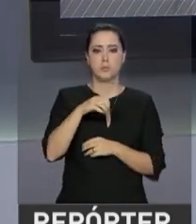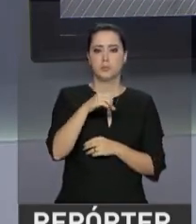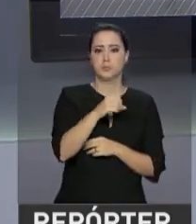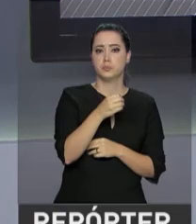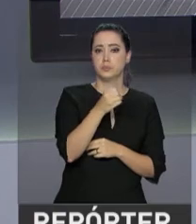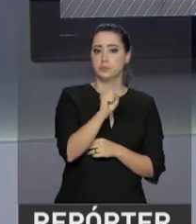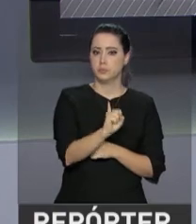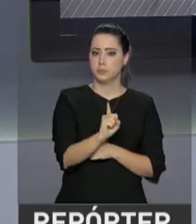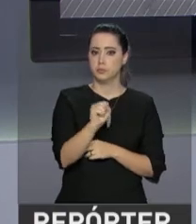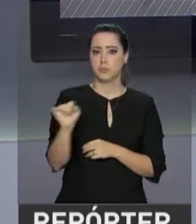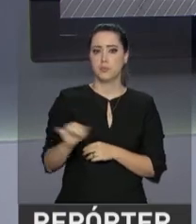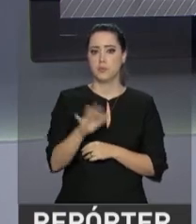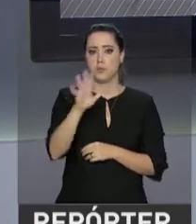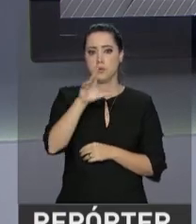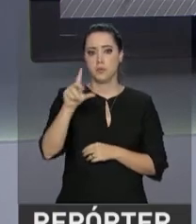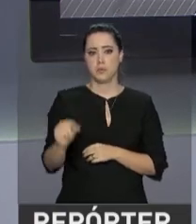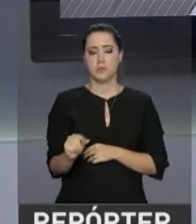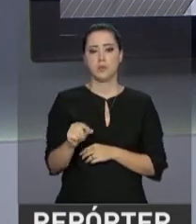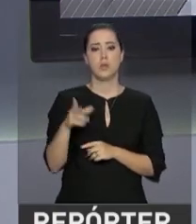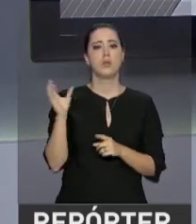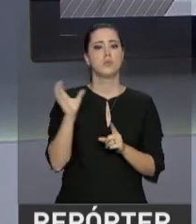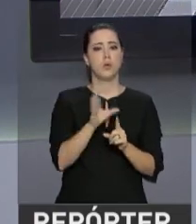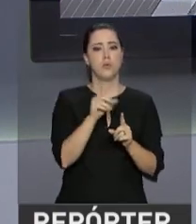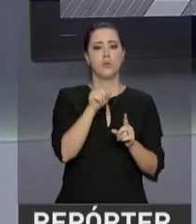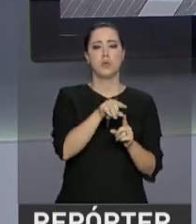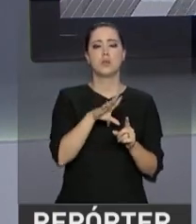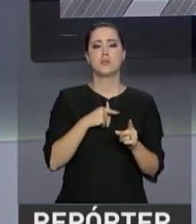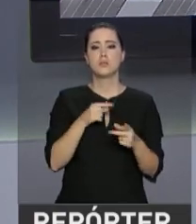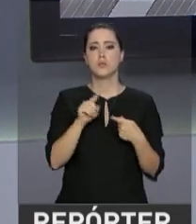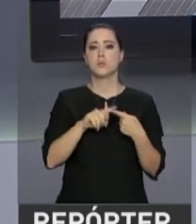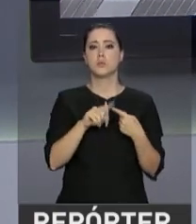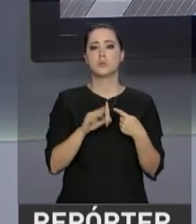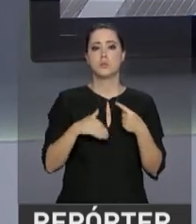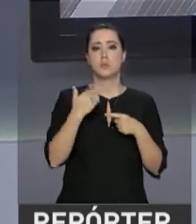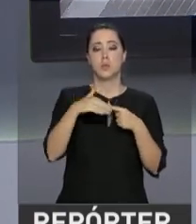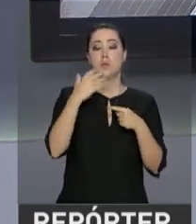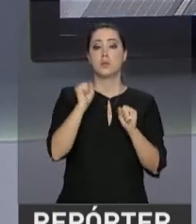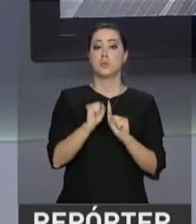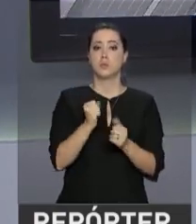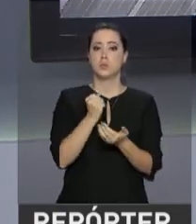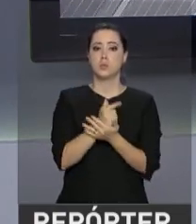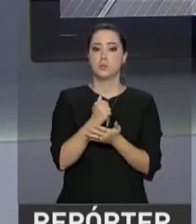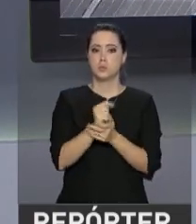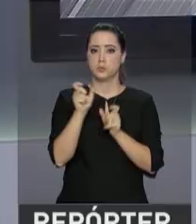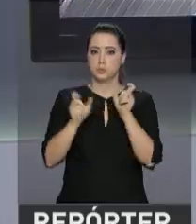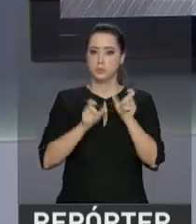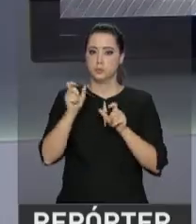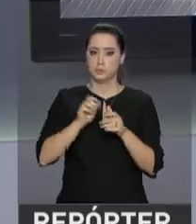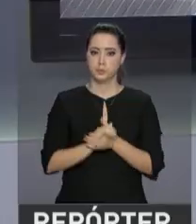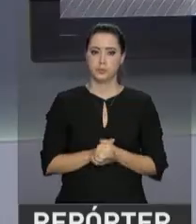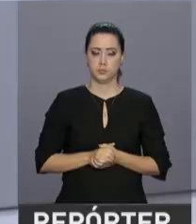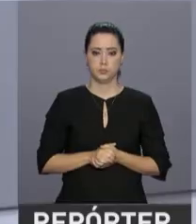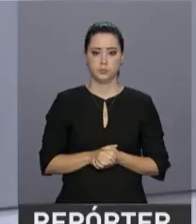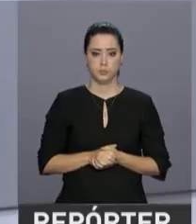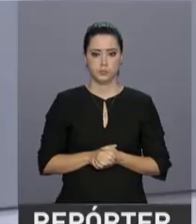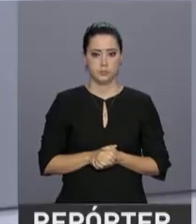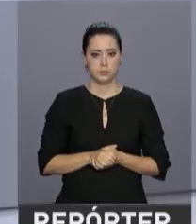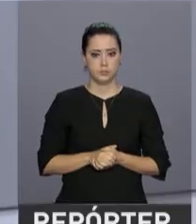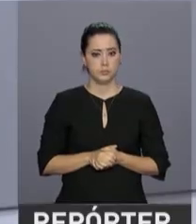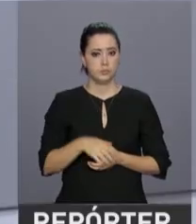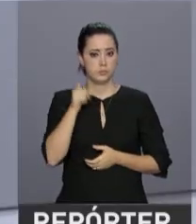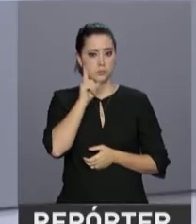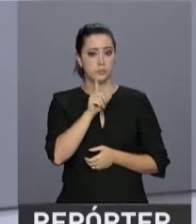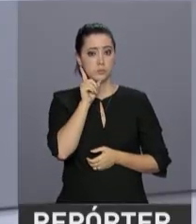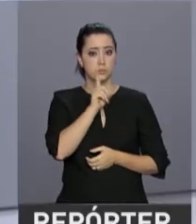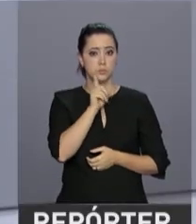1998 a inflação baixa tem vários efeitos entre eles o aumento do poder de compra dos consumidores nos